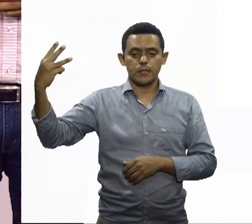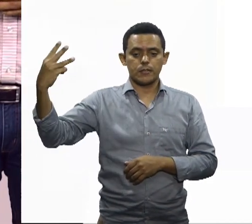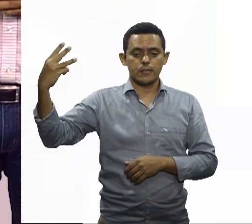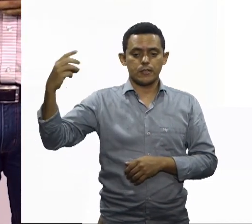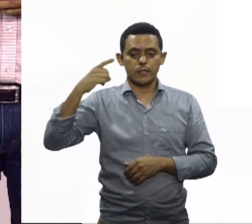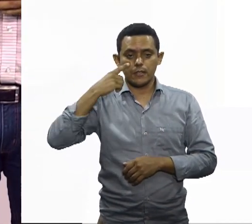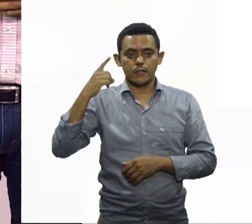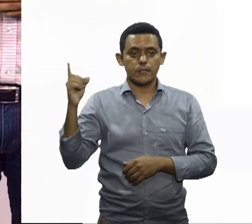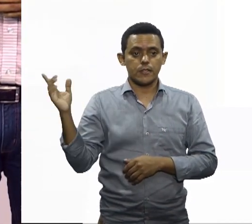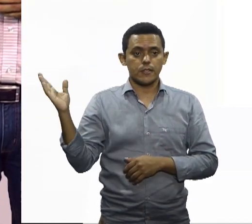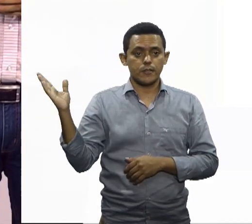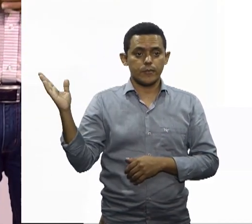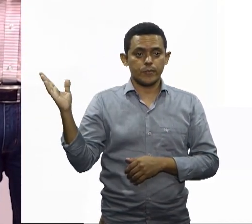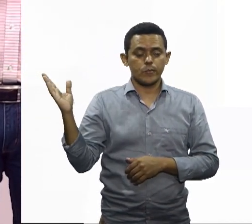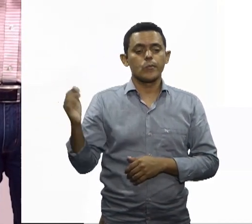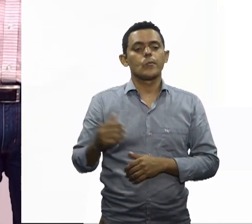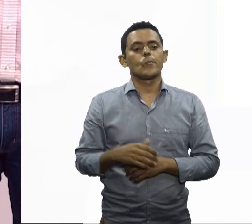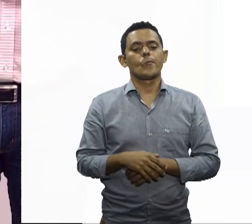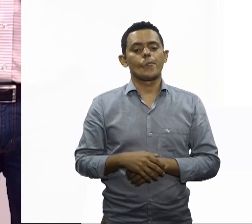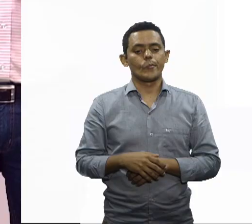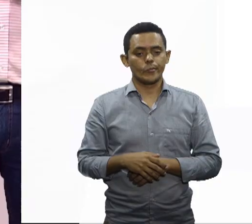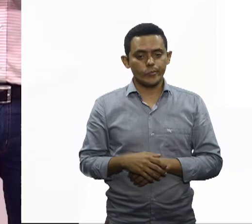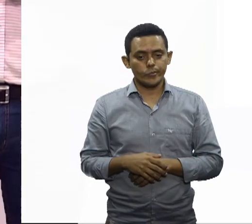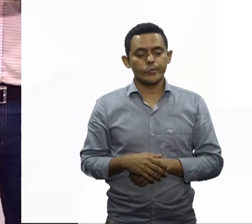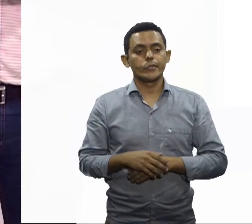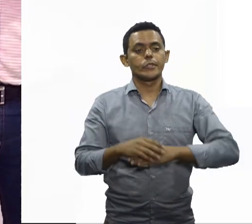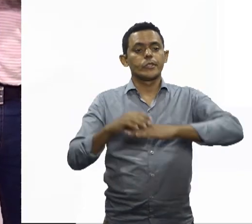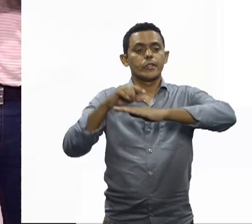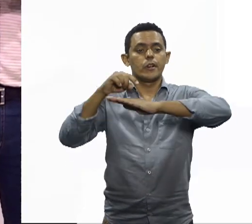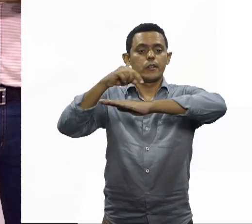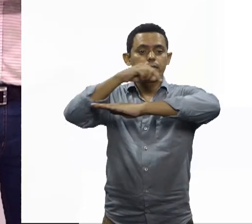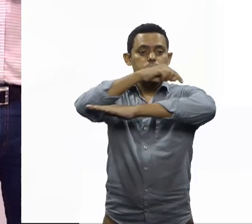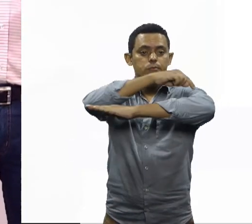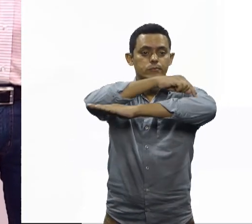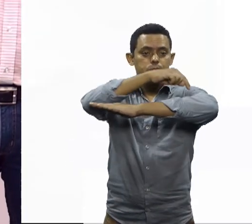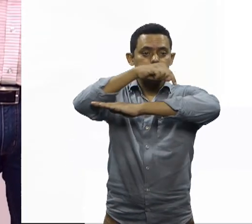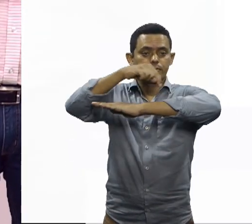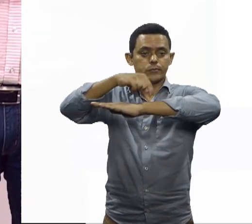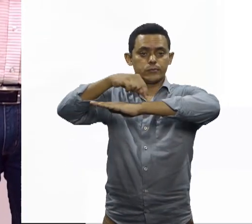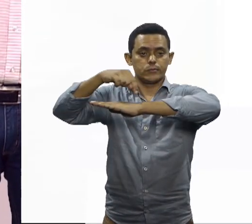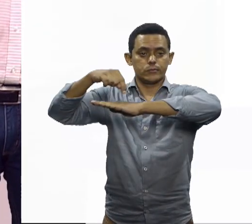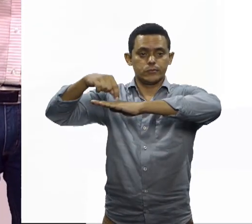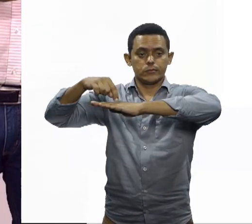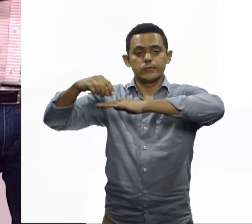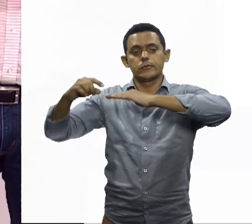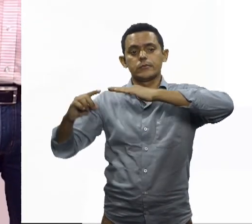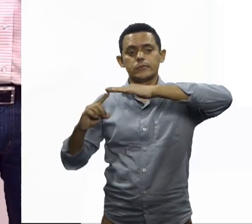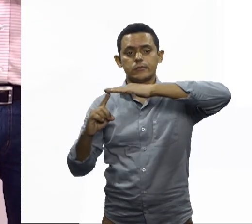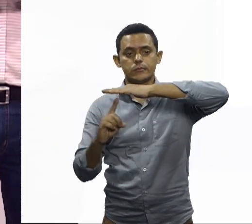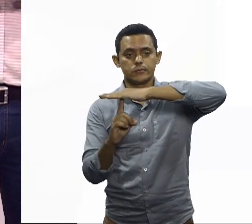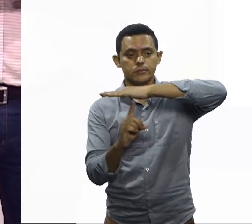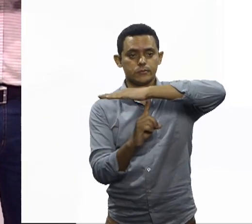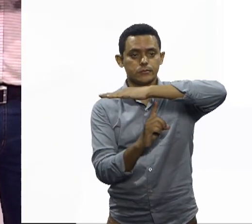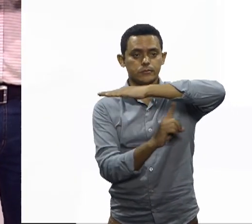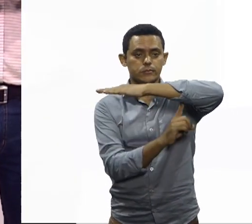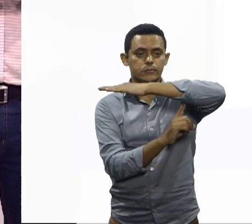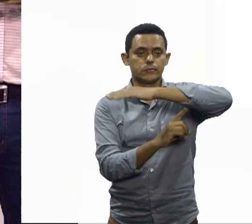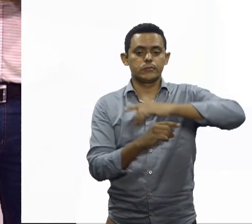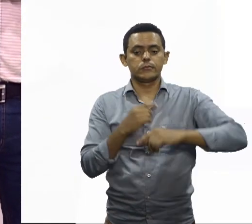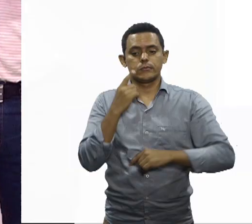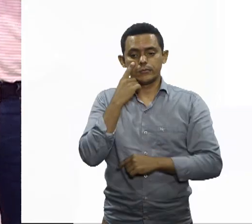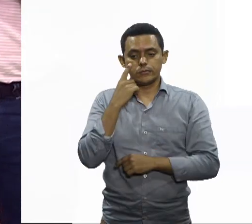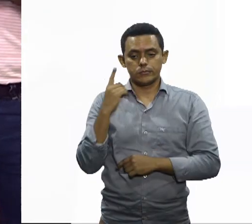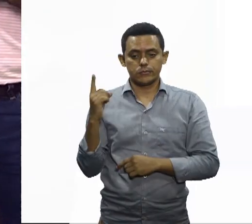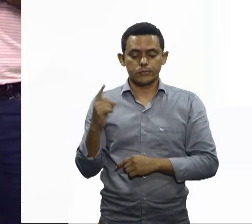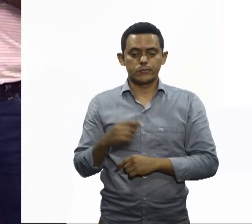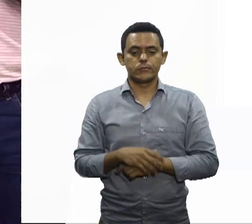em metros cúbicos. Se eu quero passar para litros, então tem que levar de metro para decímetro. Tá certo?